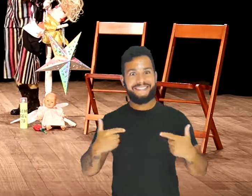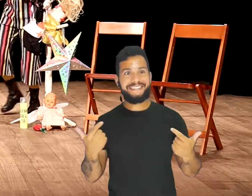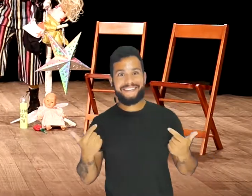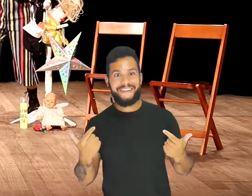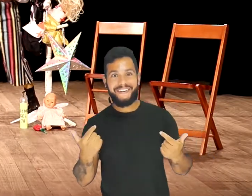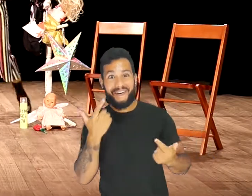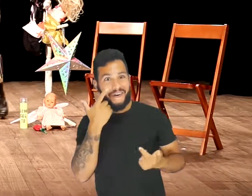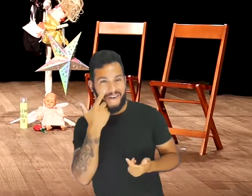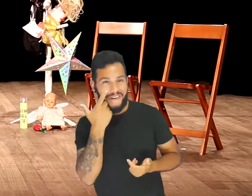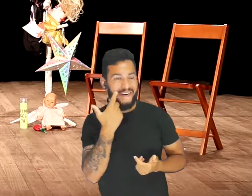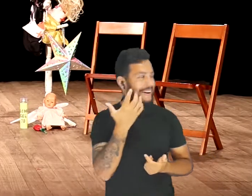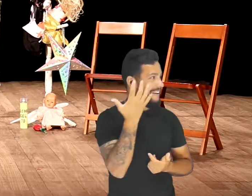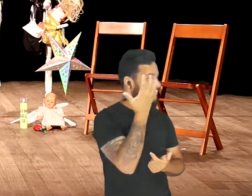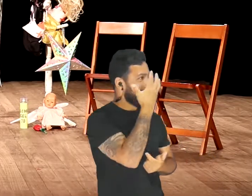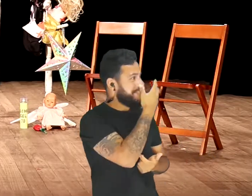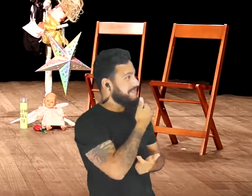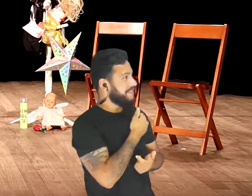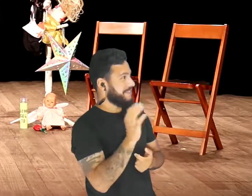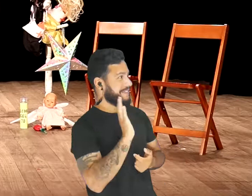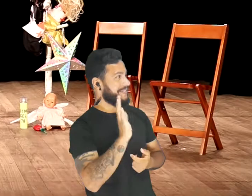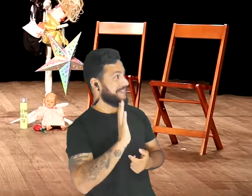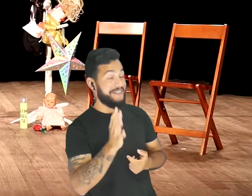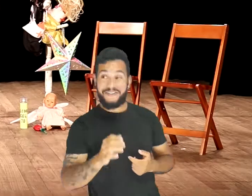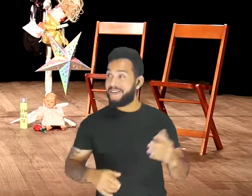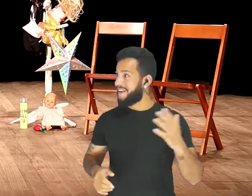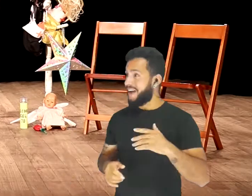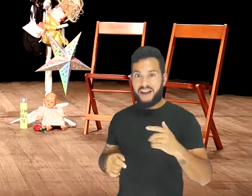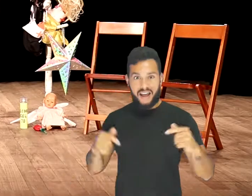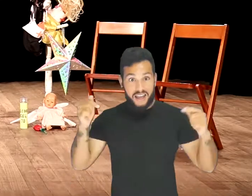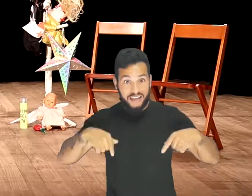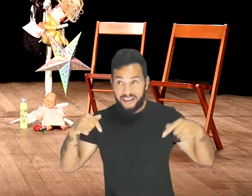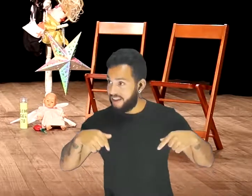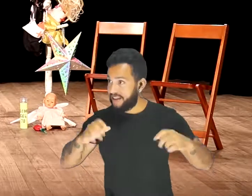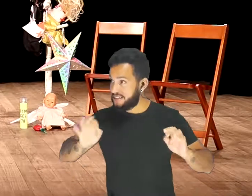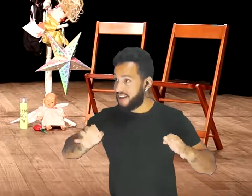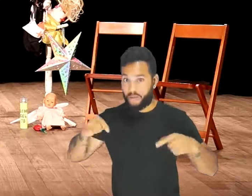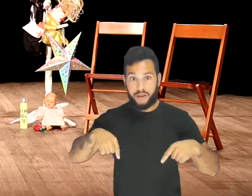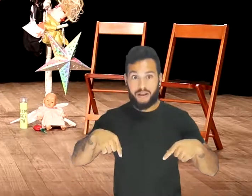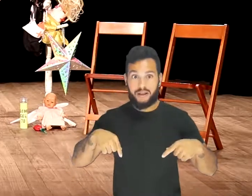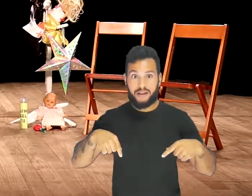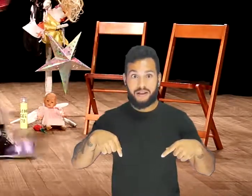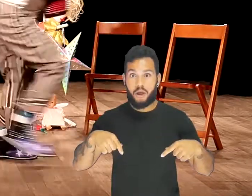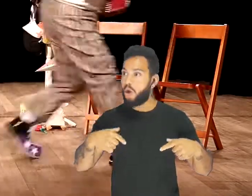estamos chegando, coisa. O que é isso? Ai, meu Deus. Ai, meu Deus. É lá, ó. É aqui. Ai.